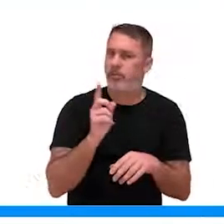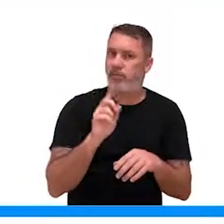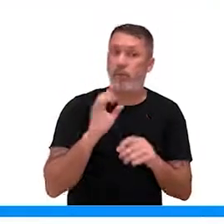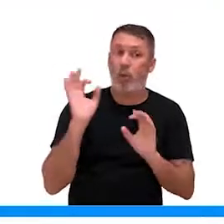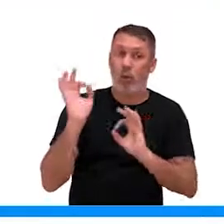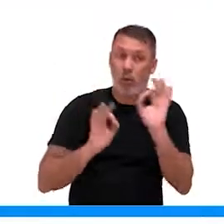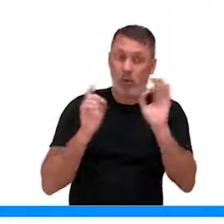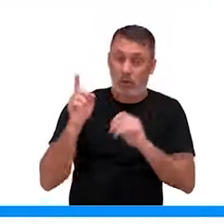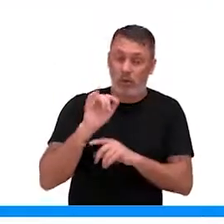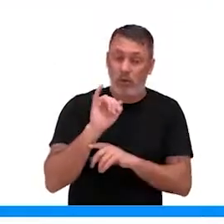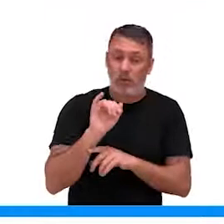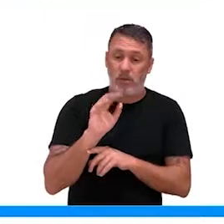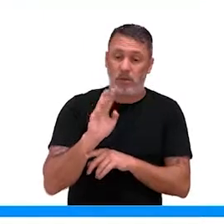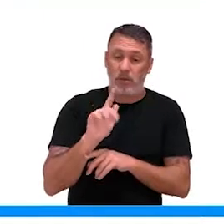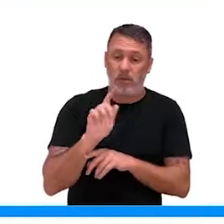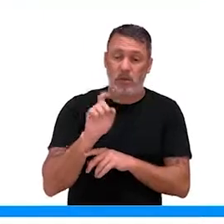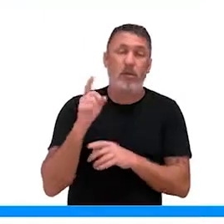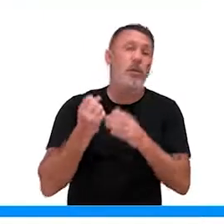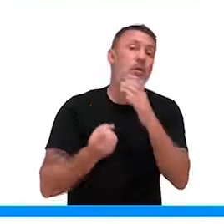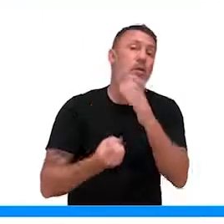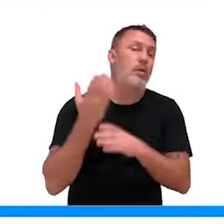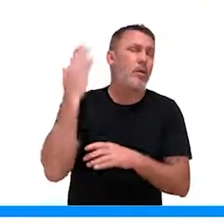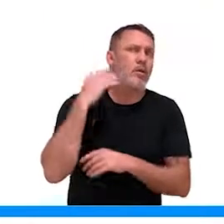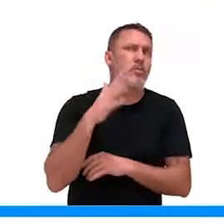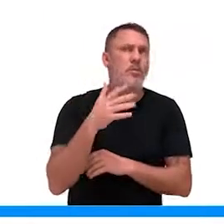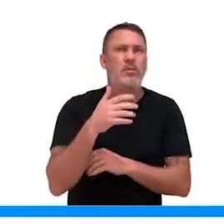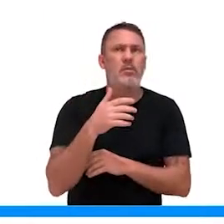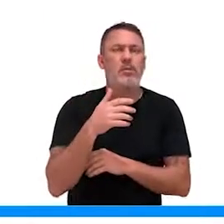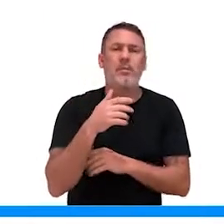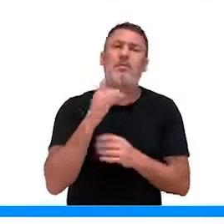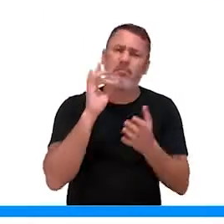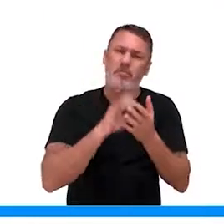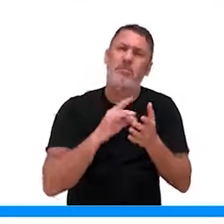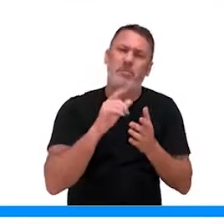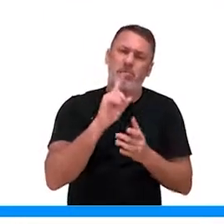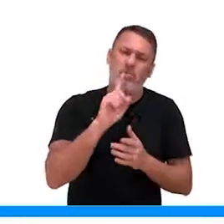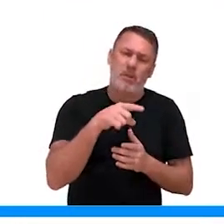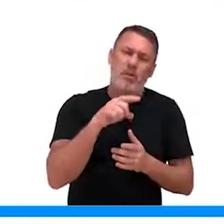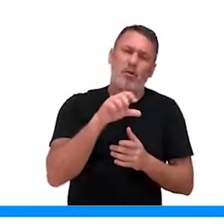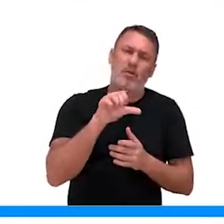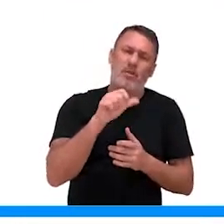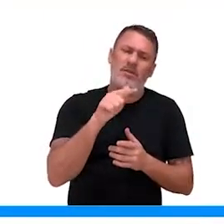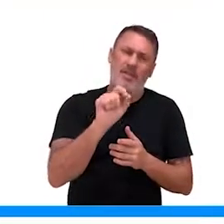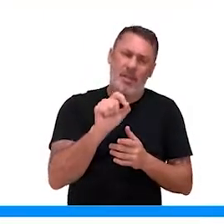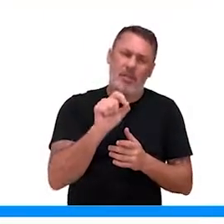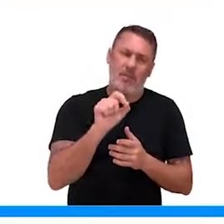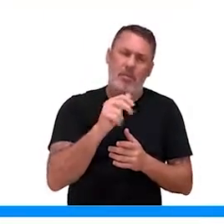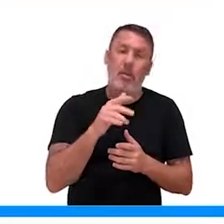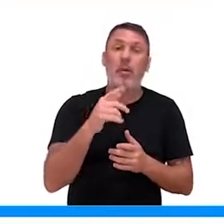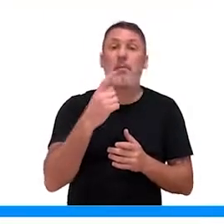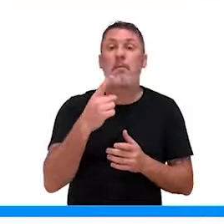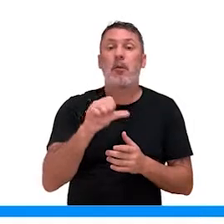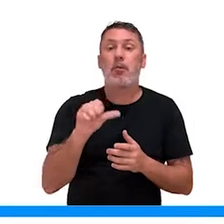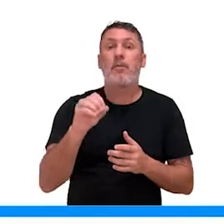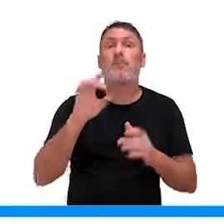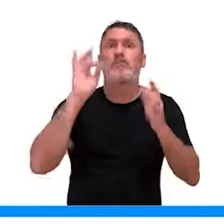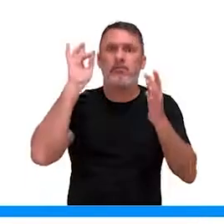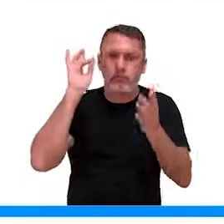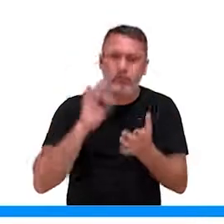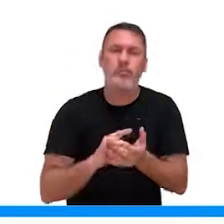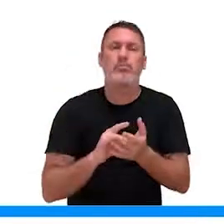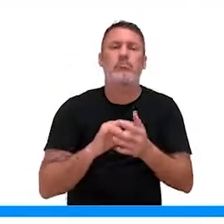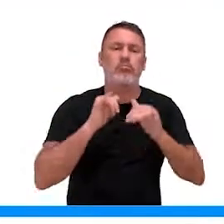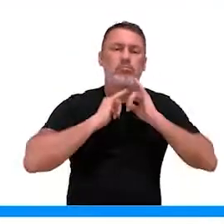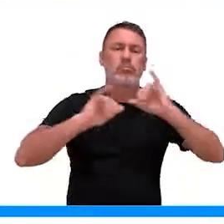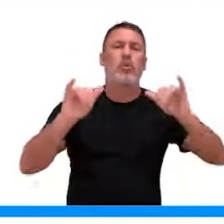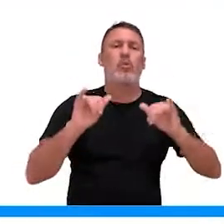ela foi consolidada aí na década de 90. Na verdade, desde 70 que é utilizada, mas na década de 90 nós temos algumas alterações, tá?